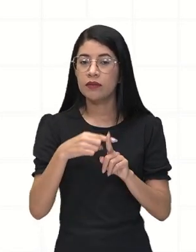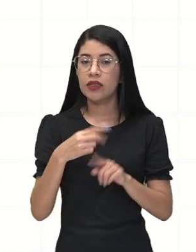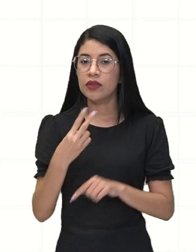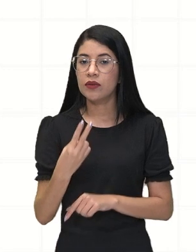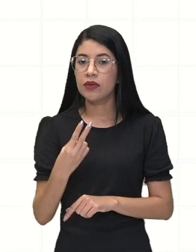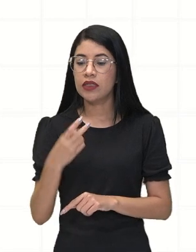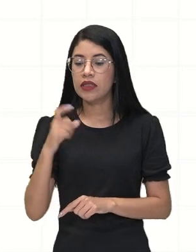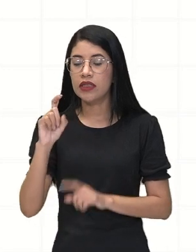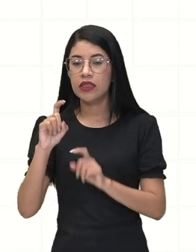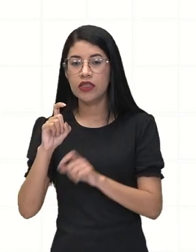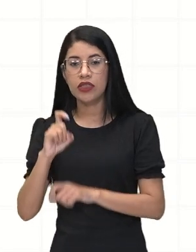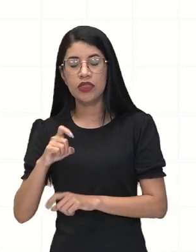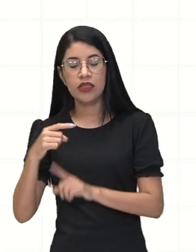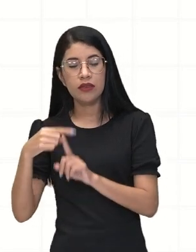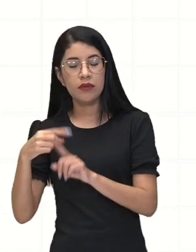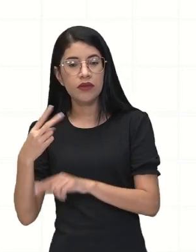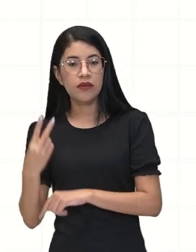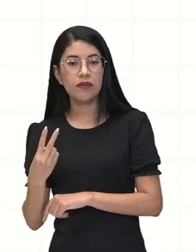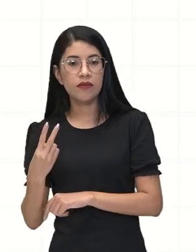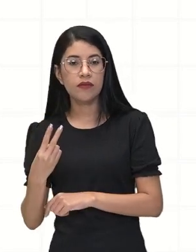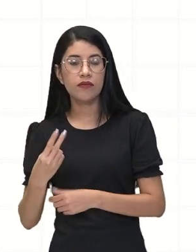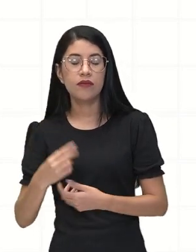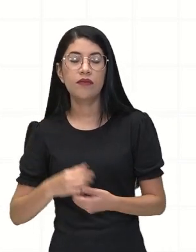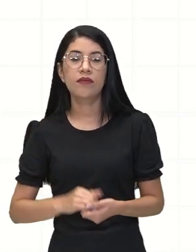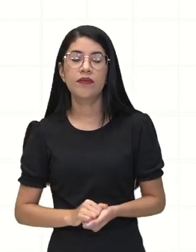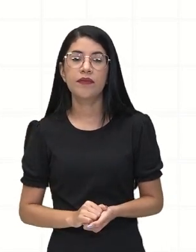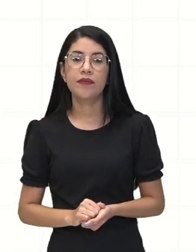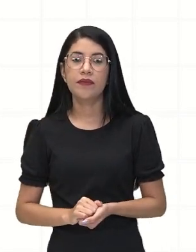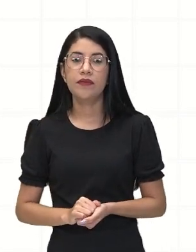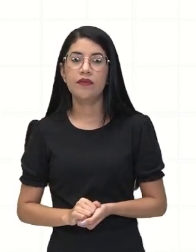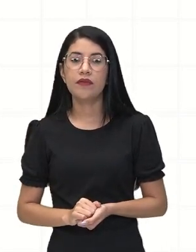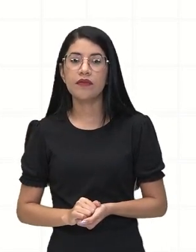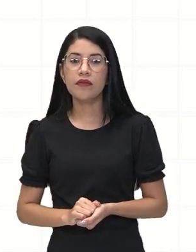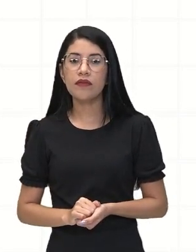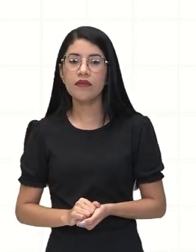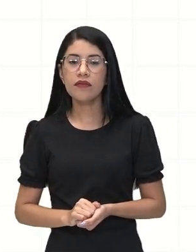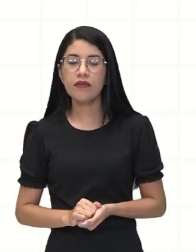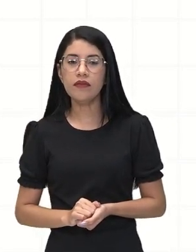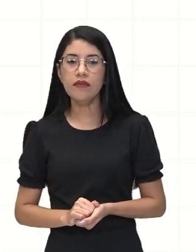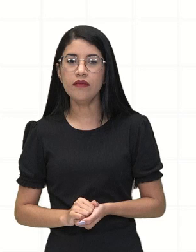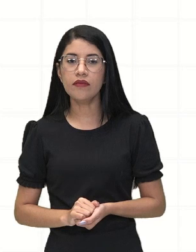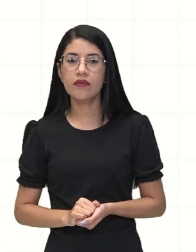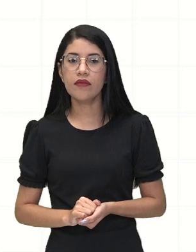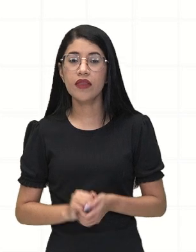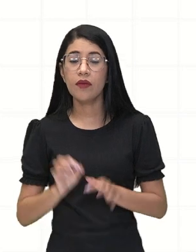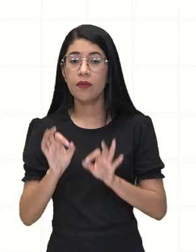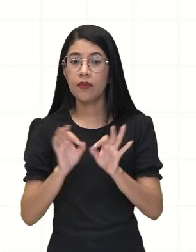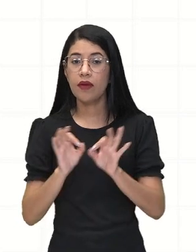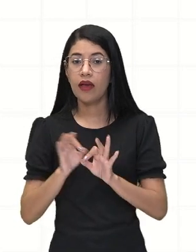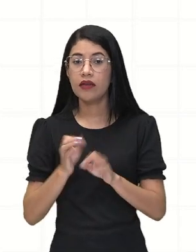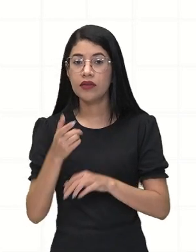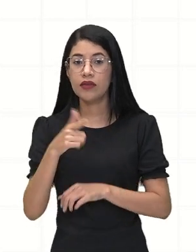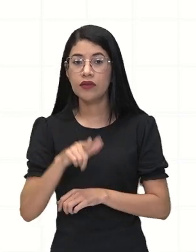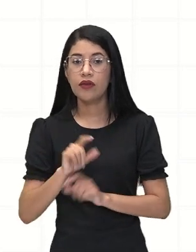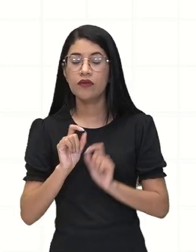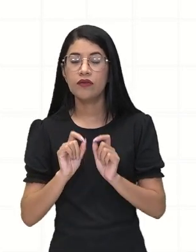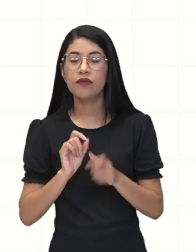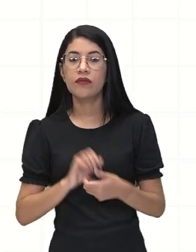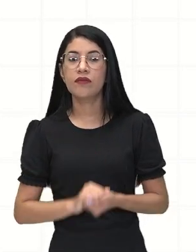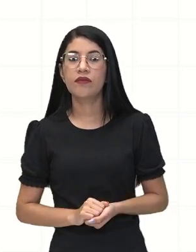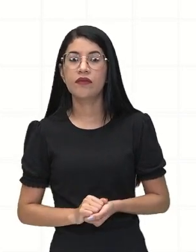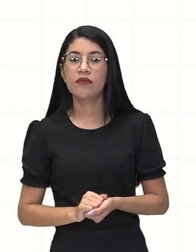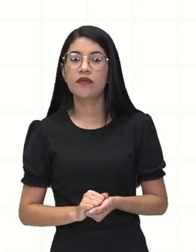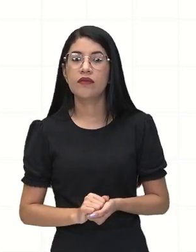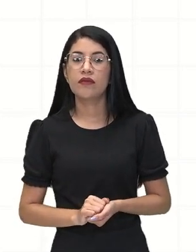soma, que é exatamente quem? X mais 2. Então, colocando x mais 2 agora em